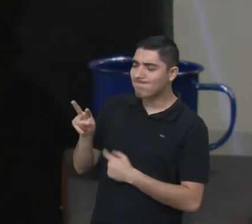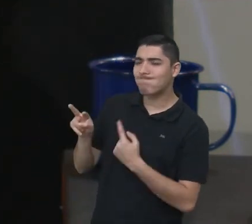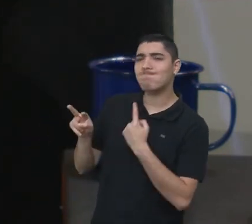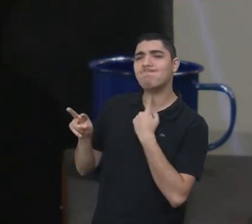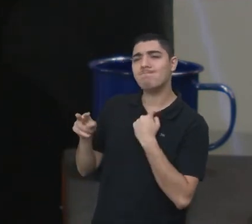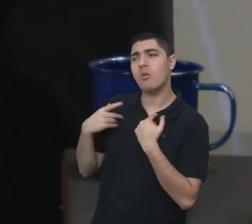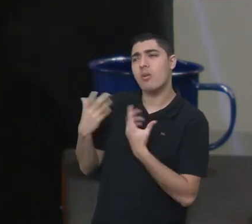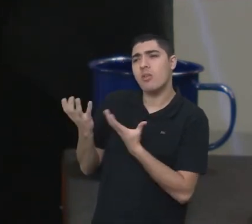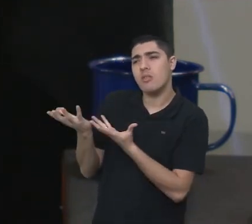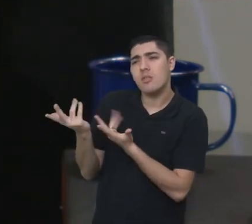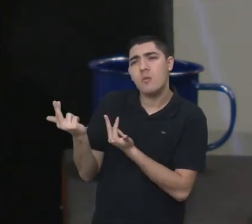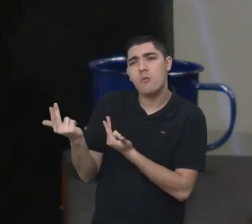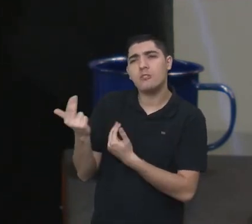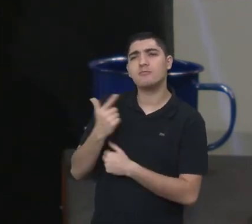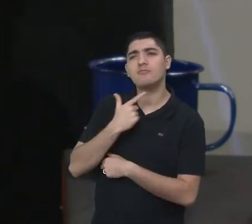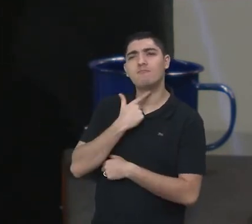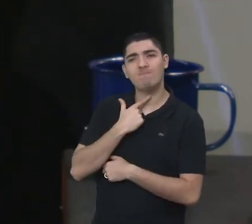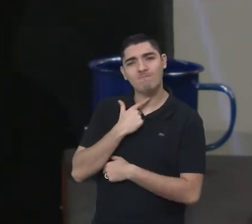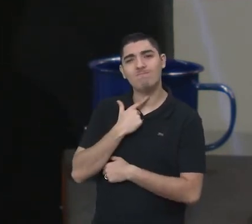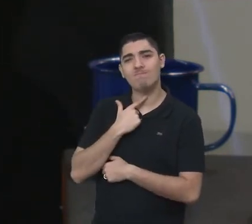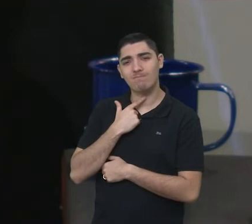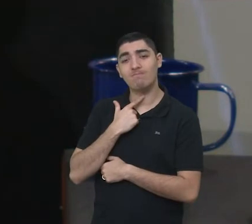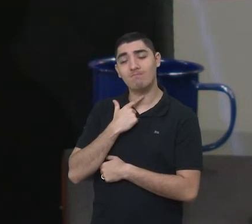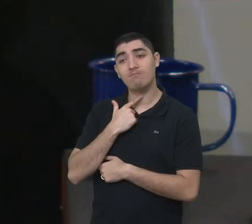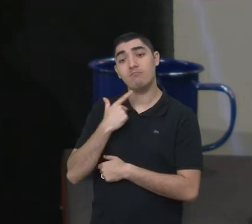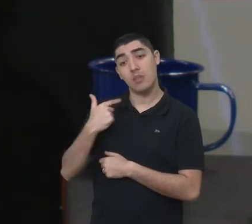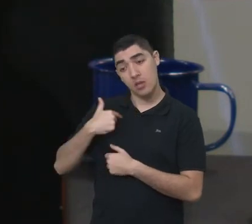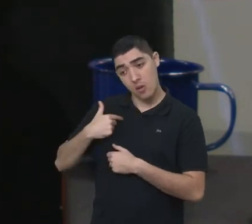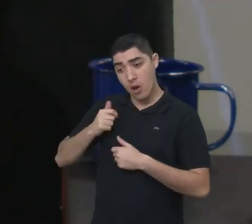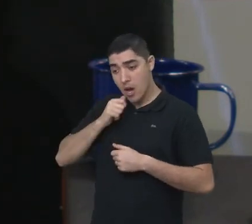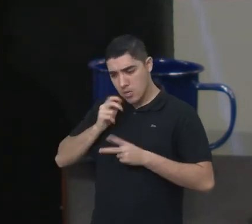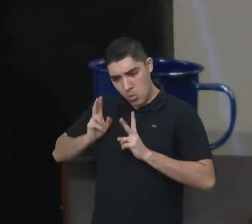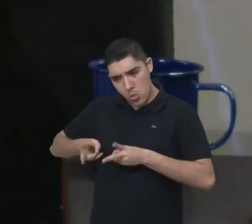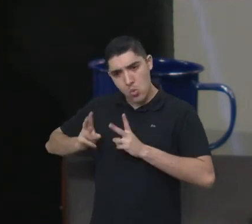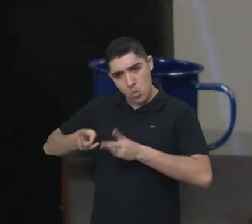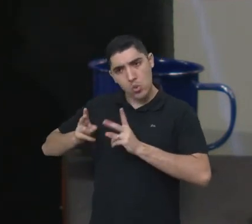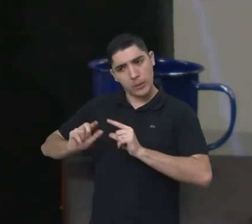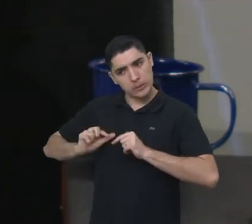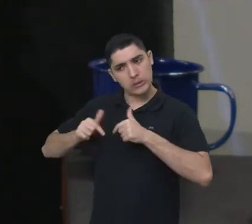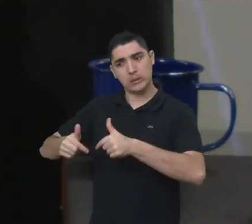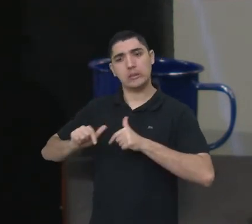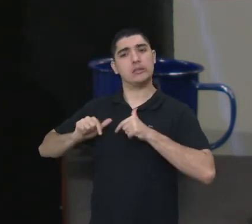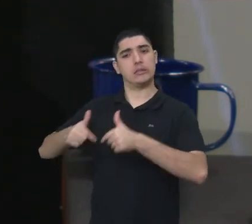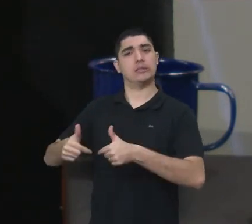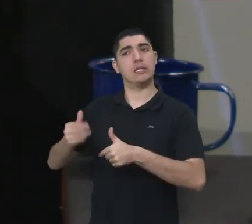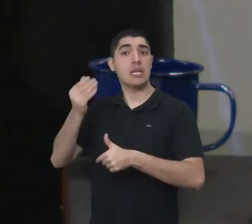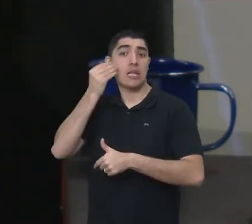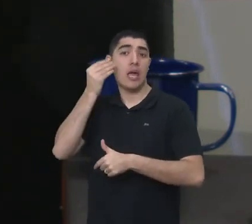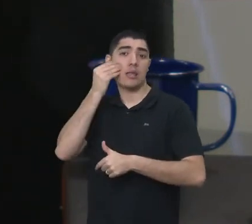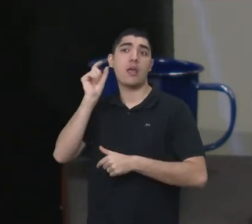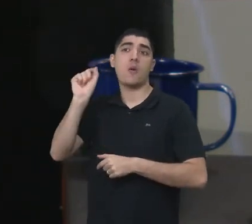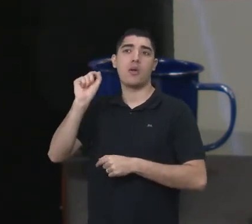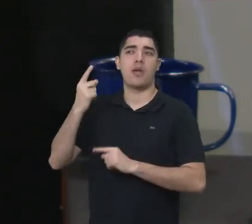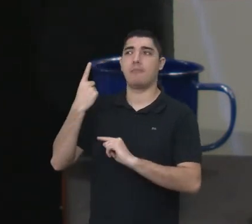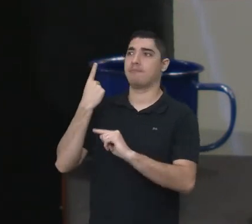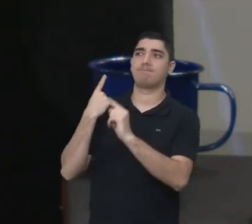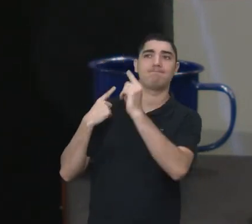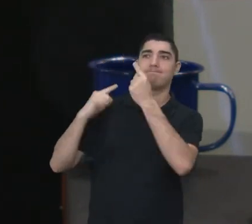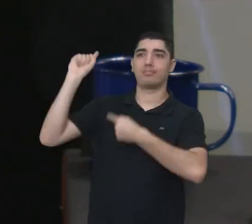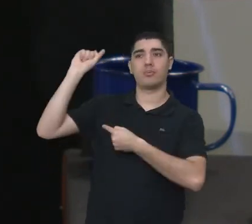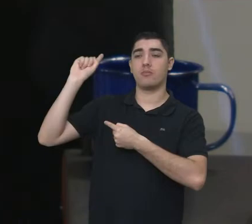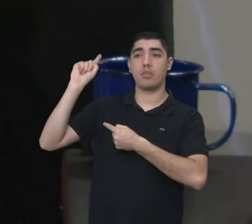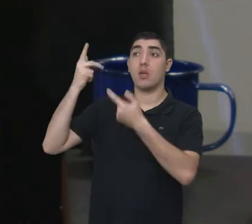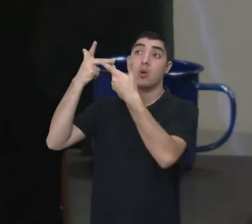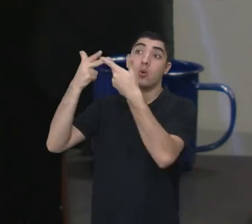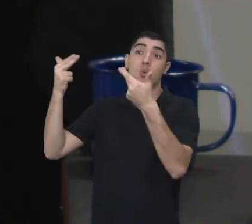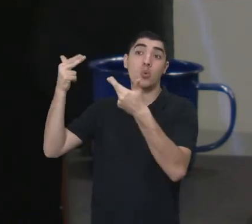isso. E estou continuando, correndo atrás e alcançar coisas que